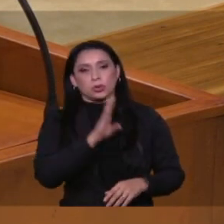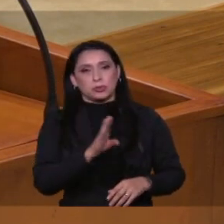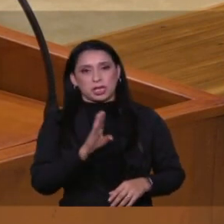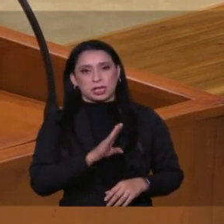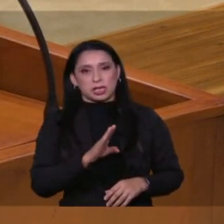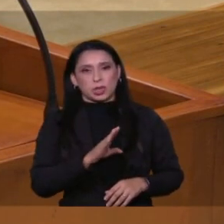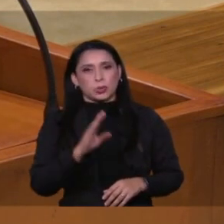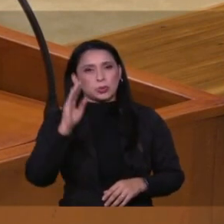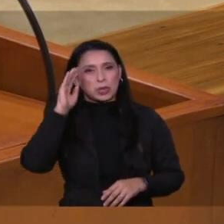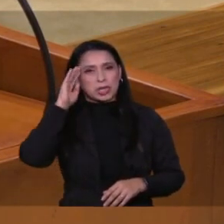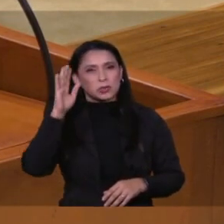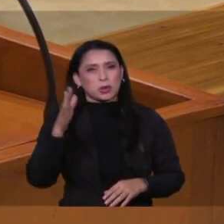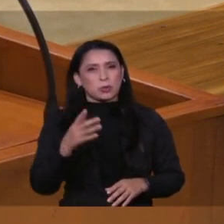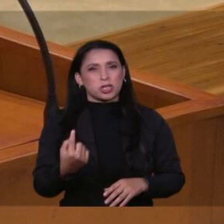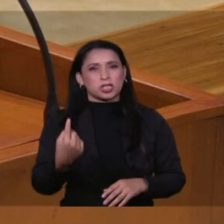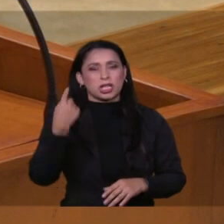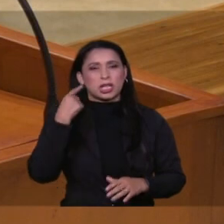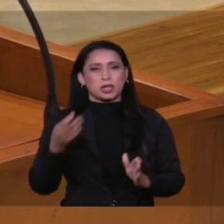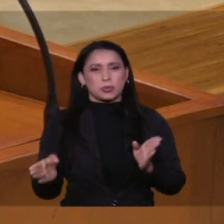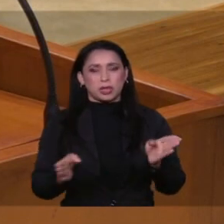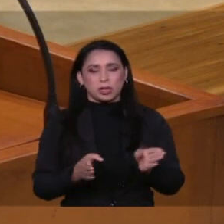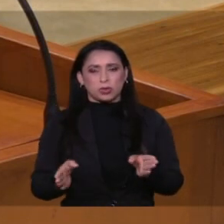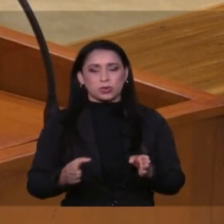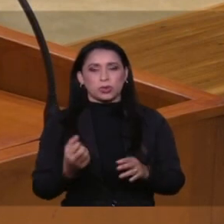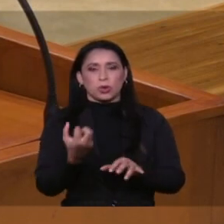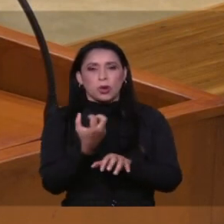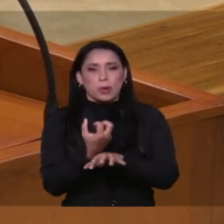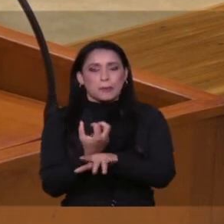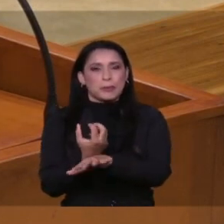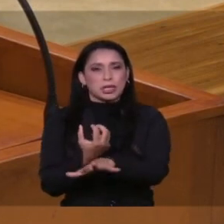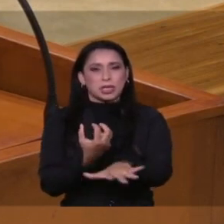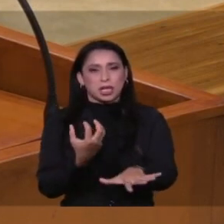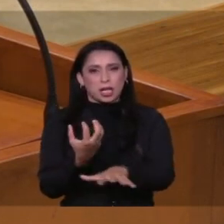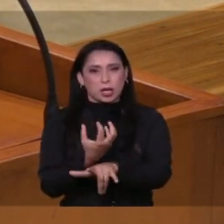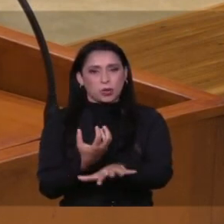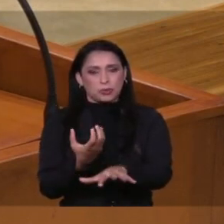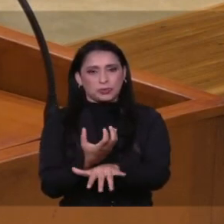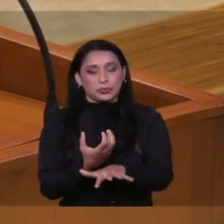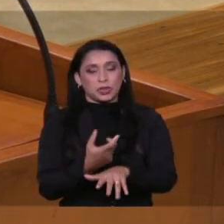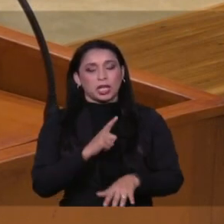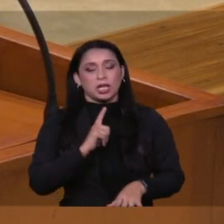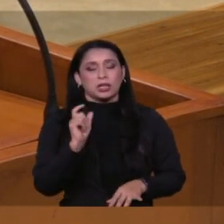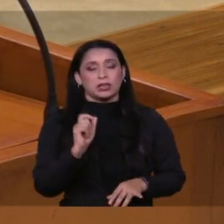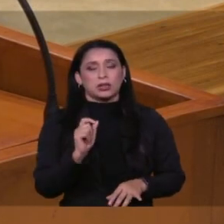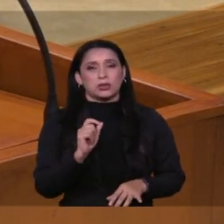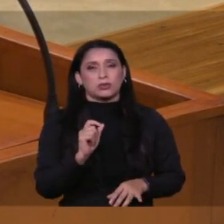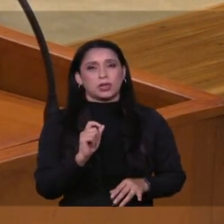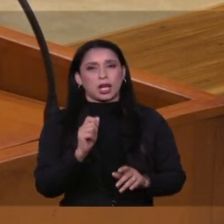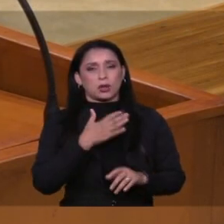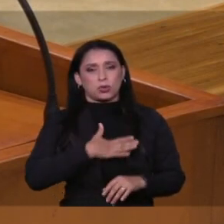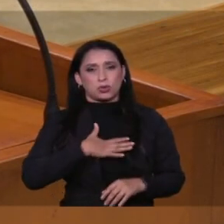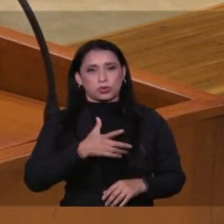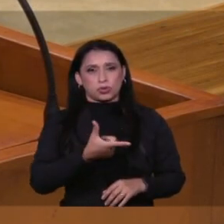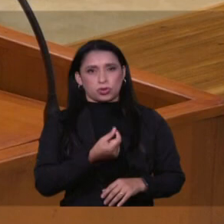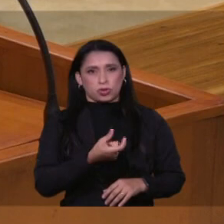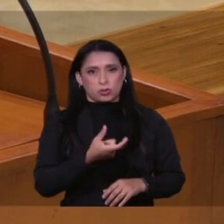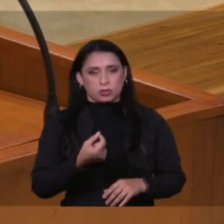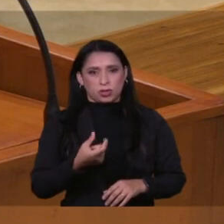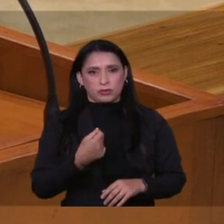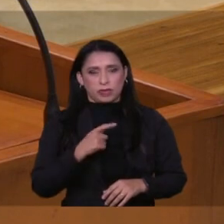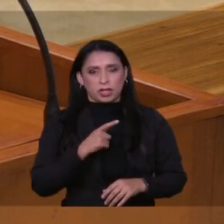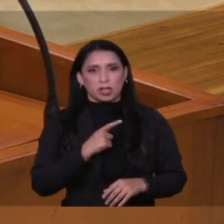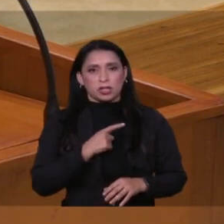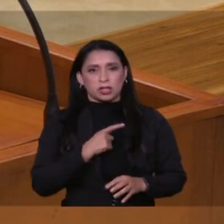alto, naquele branca, período. Cabelos castanhos, que significava óculos o quê? De grau. Apenas de janeiro a agosto do ano de 2020, na pauta do julgamento conjunto, foram ADPF registrados mais